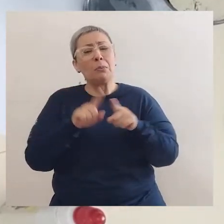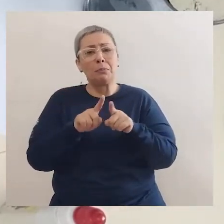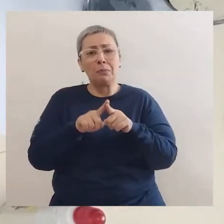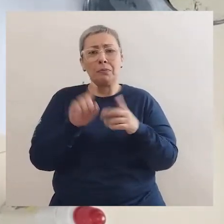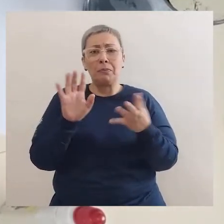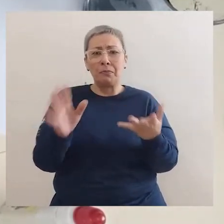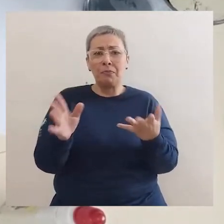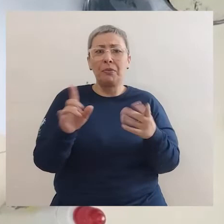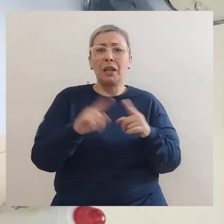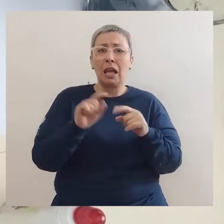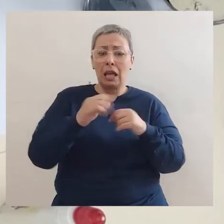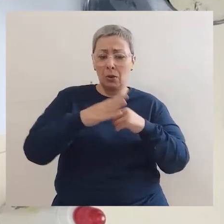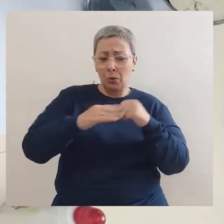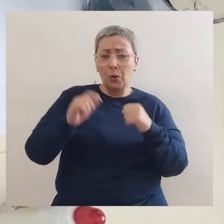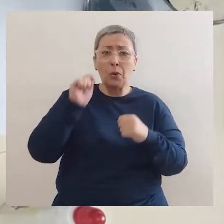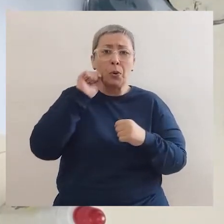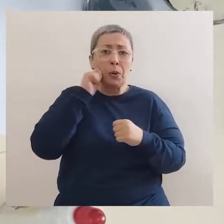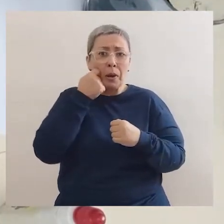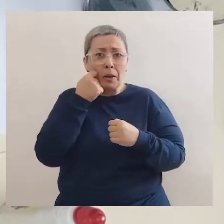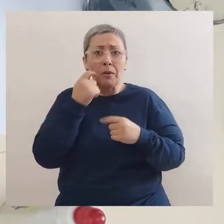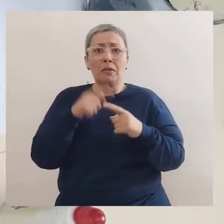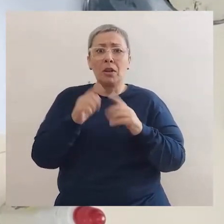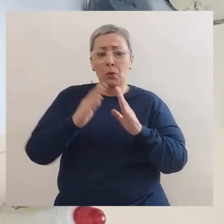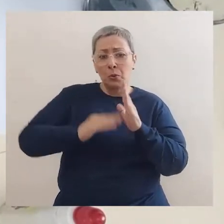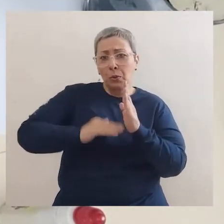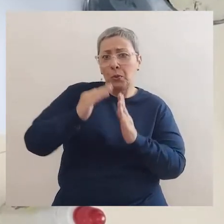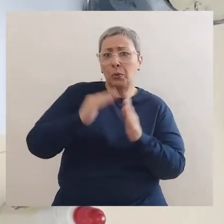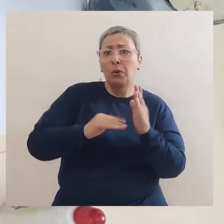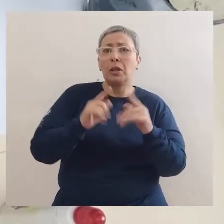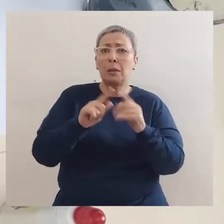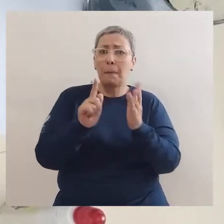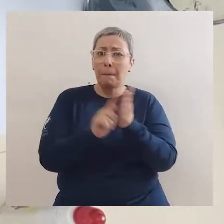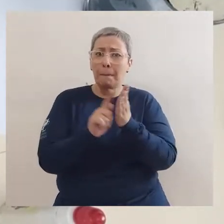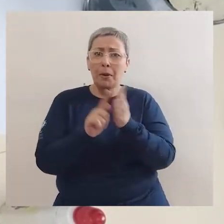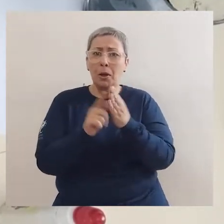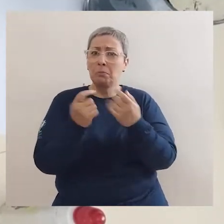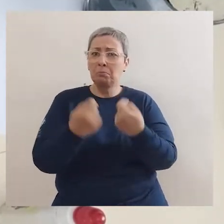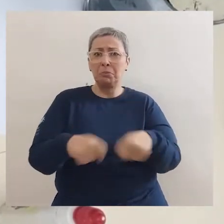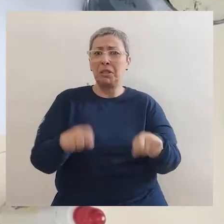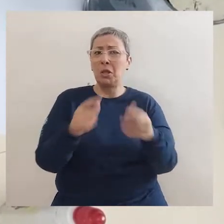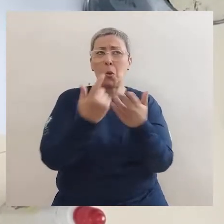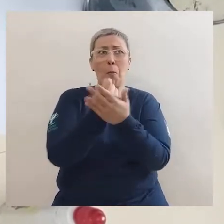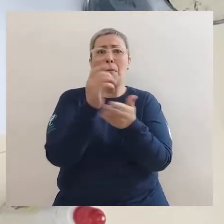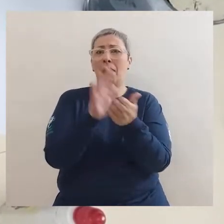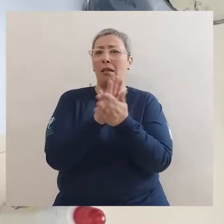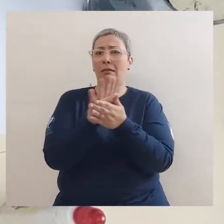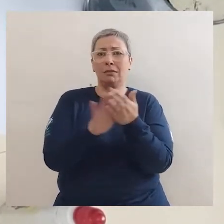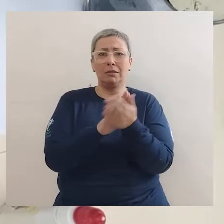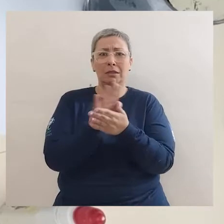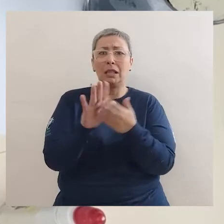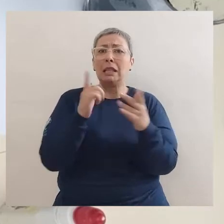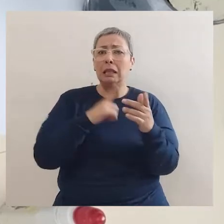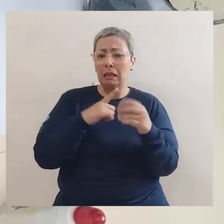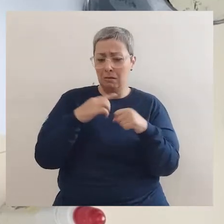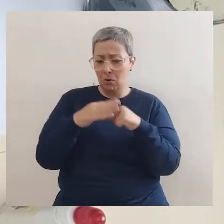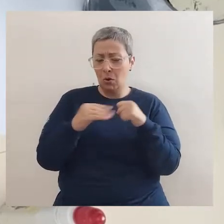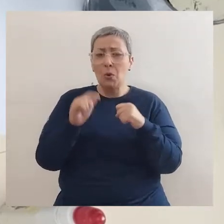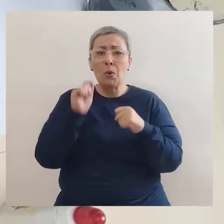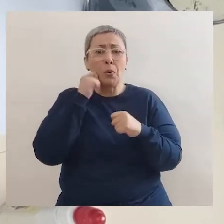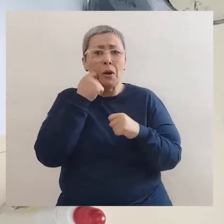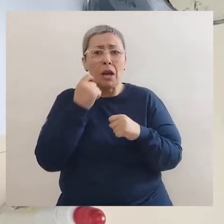feito com carvão. Tô fazendo a tinta com carvão e papel, gente, não preciso comprar tinta. Tem carvão em casa? É só